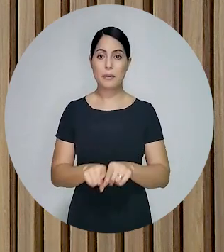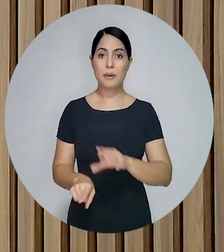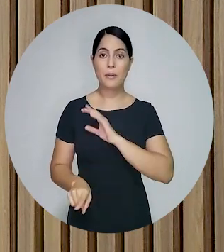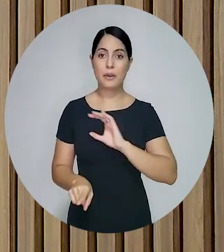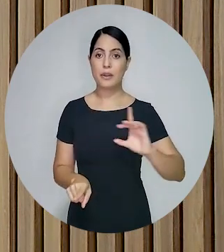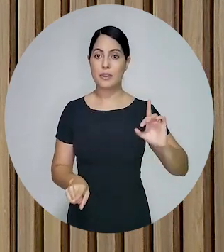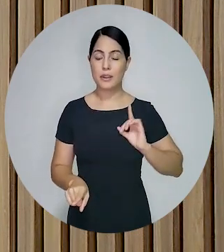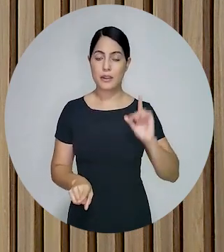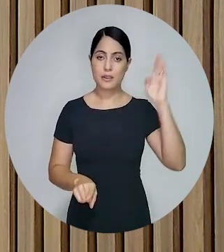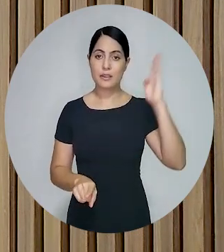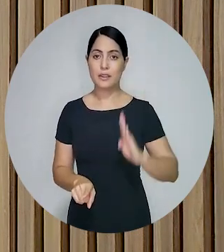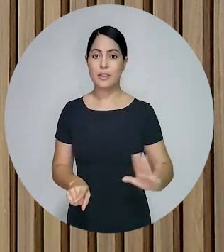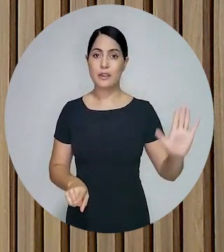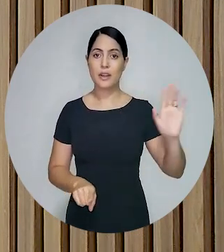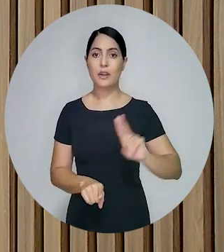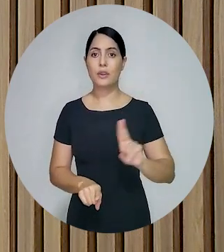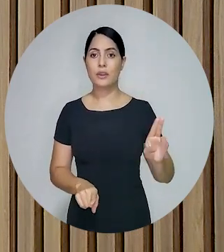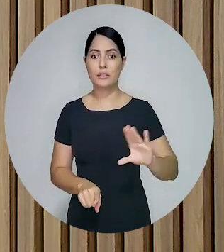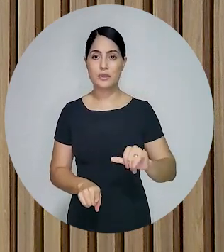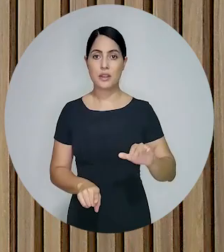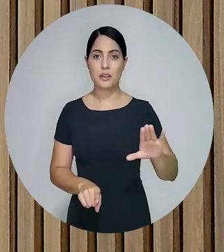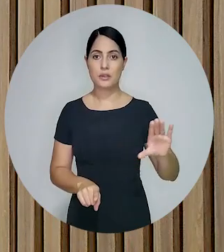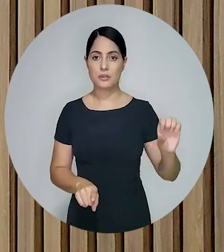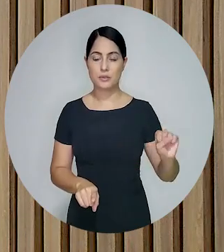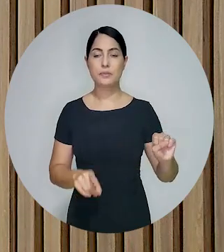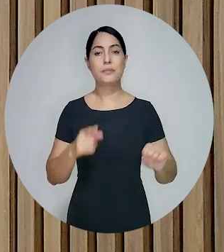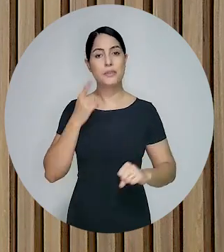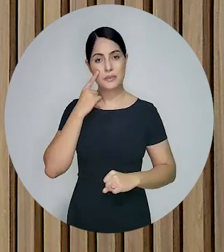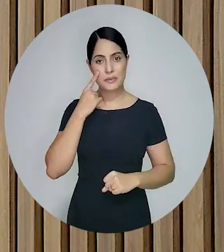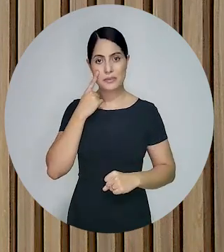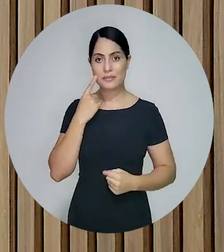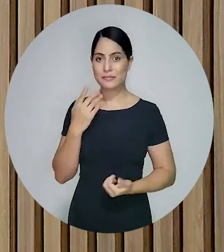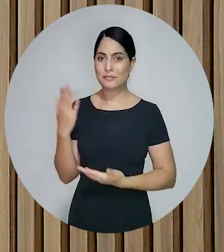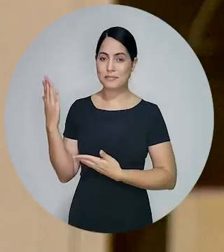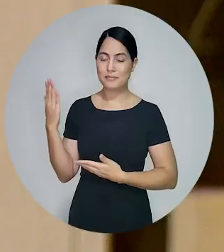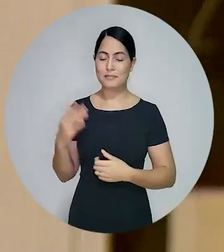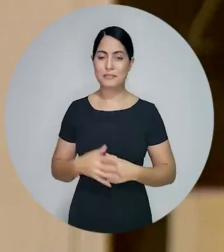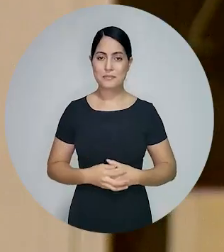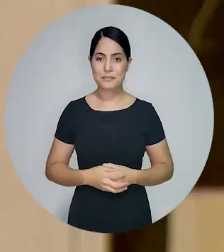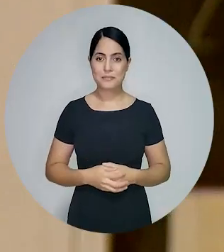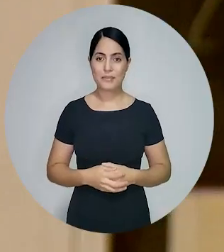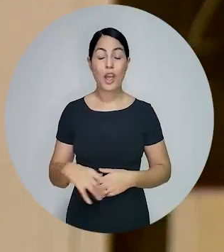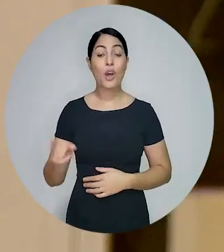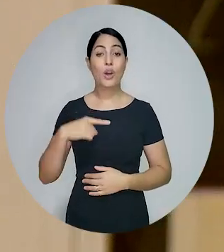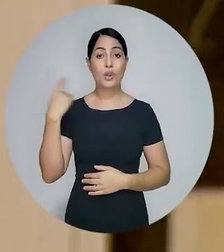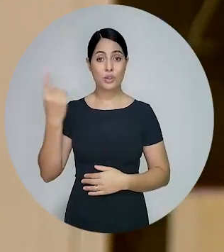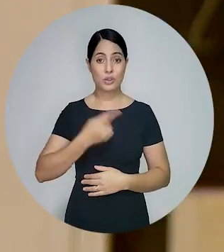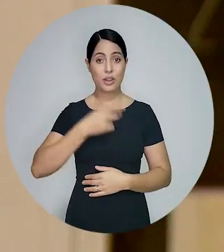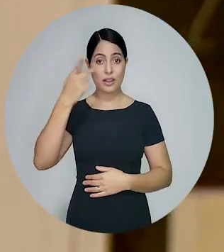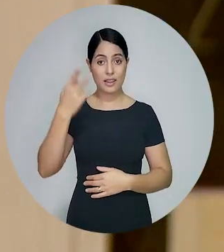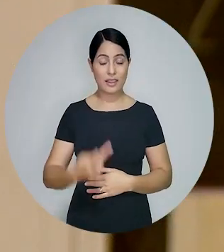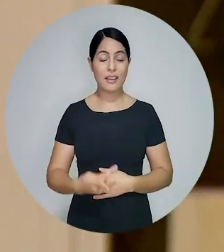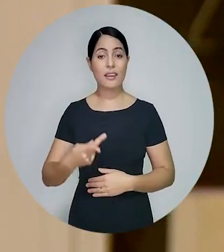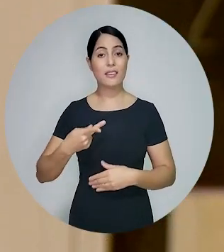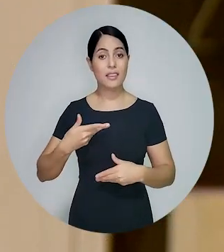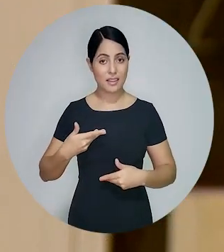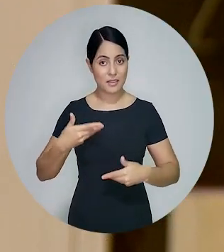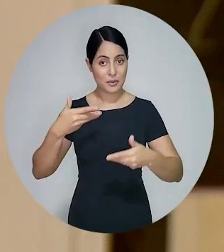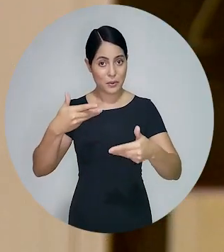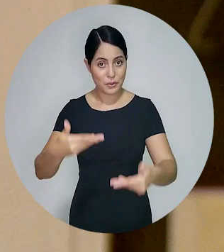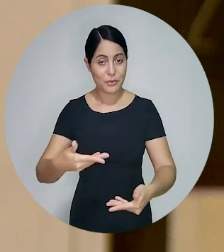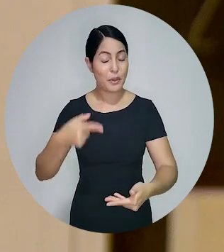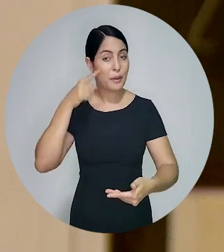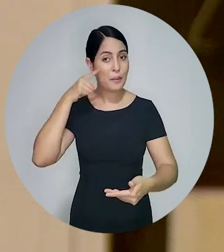e o coordenador nacional do exame, Celso Barros Neto. Confira. Assumimos essa missão, otorgada pelo